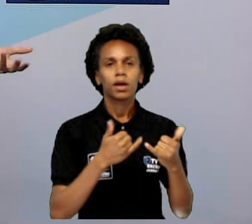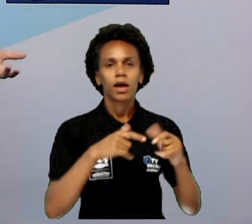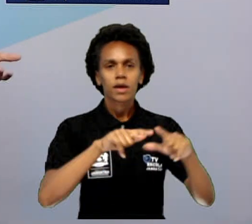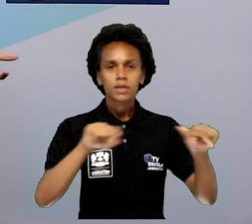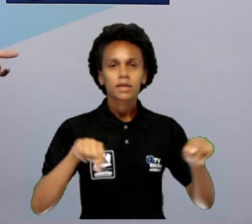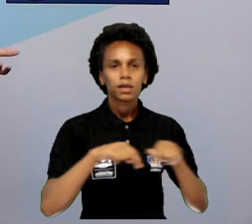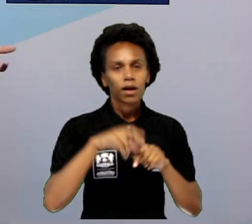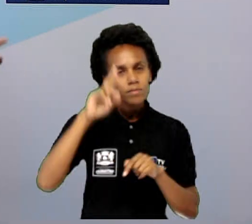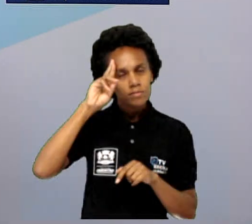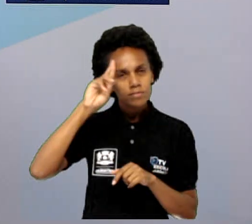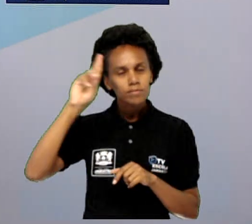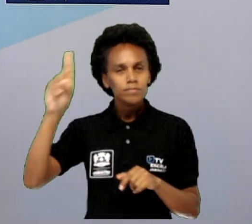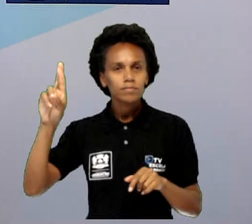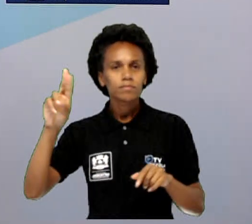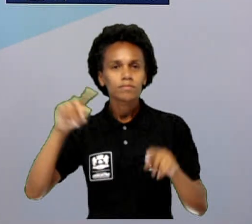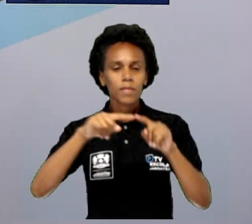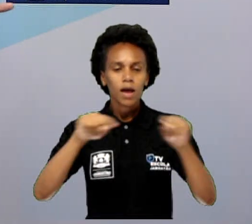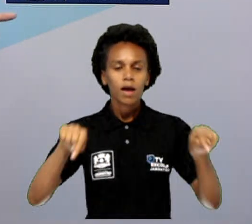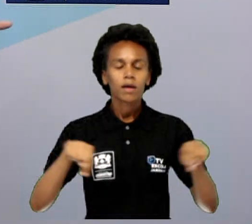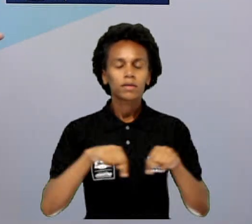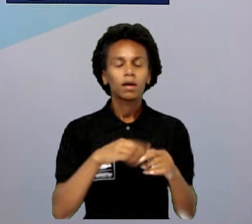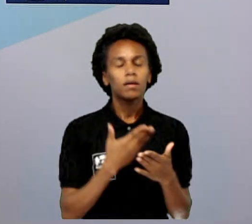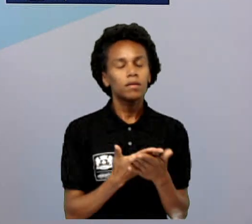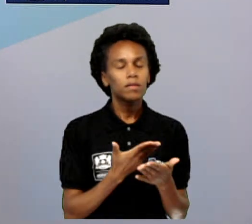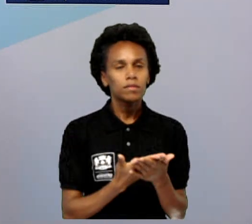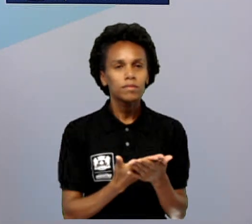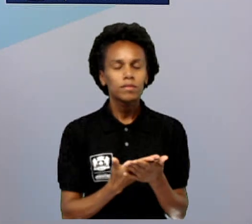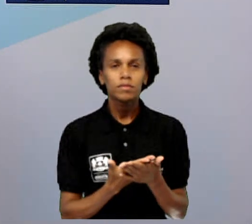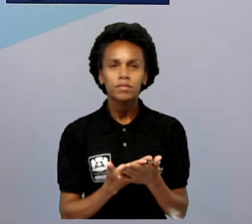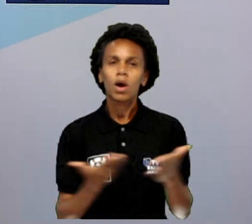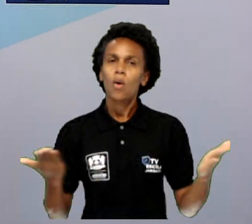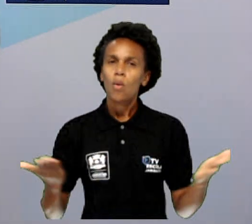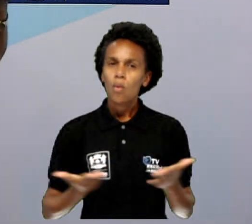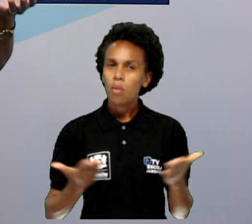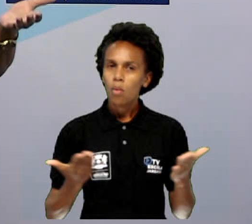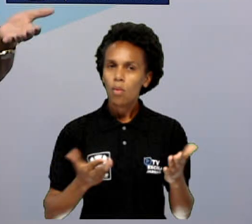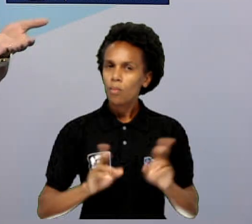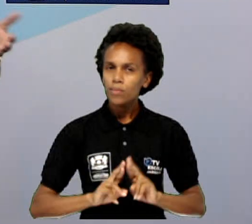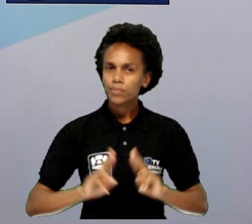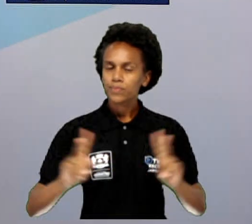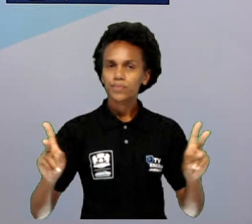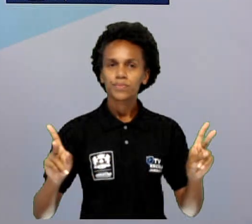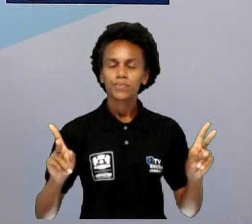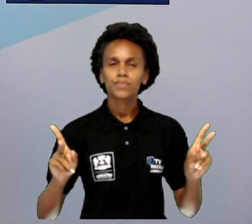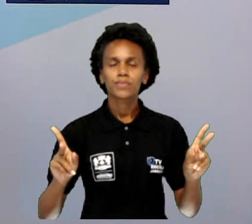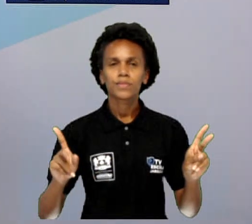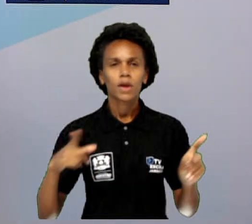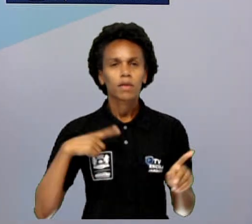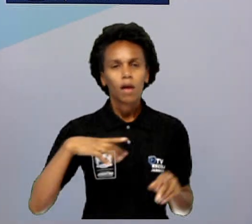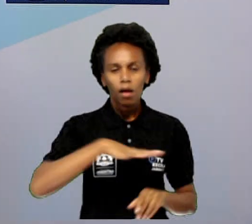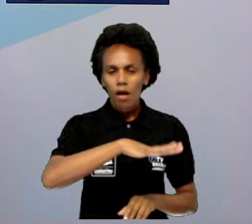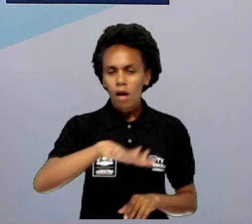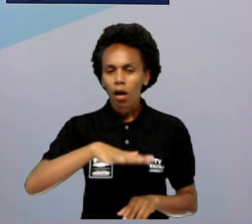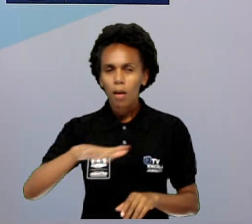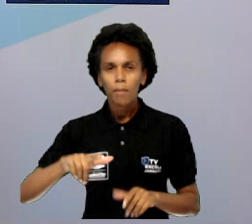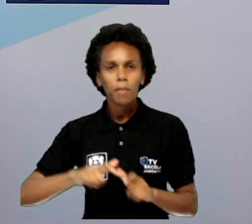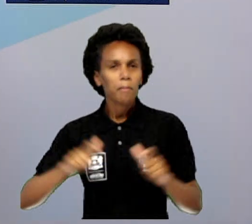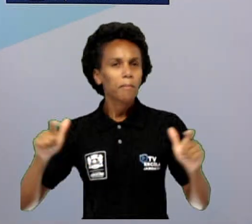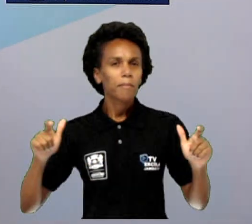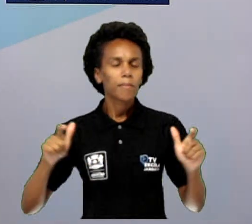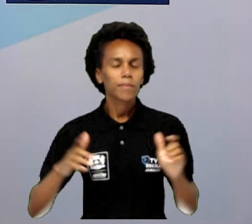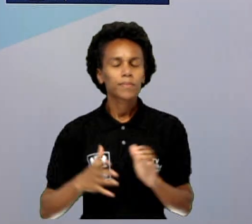ambientes que auxiliam na aprendizagem, né, na convivência, no desenvolvimento dos